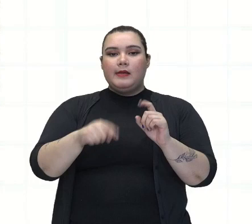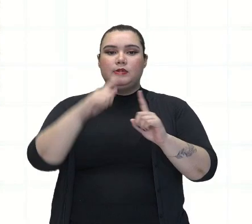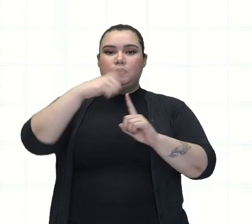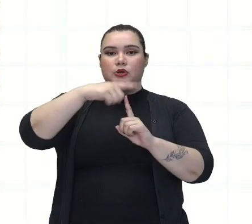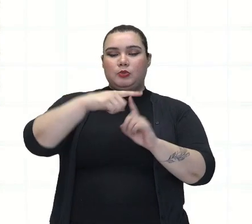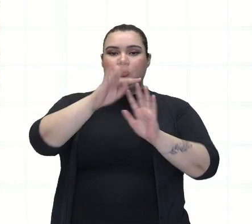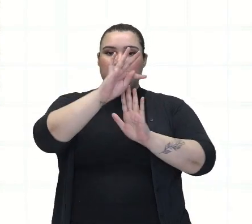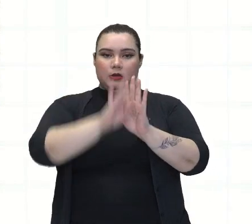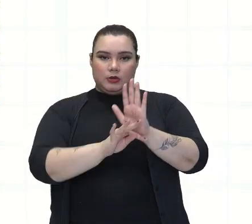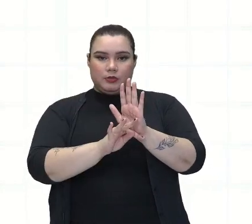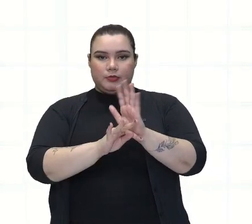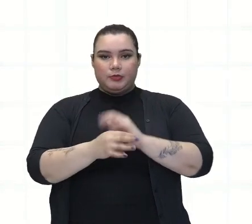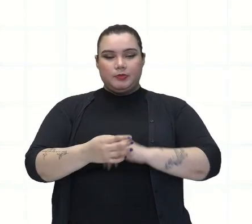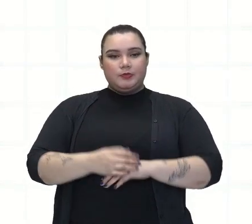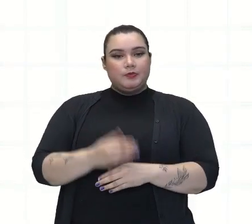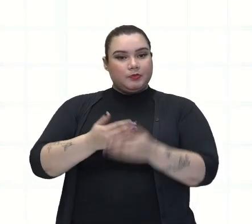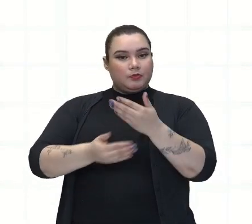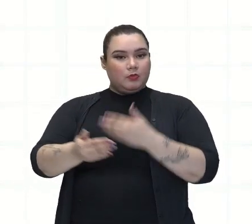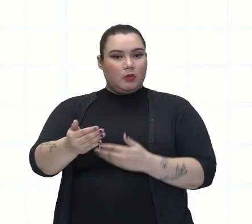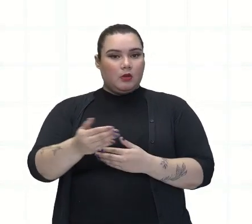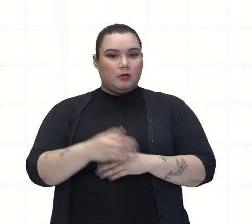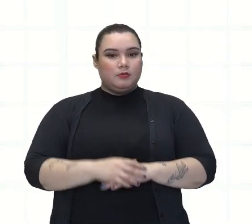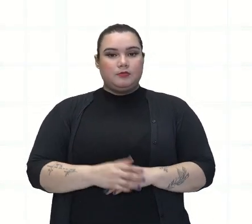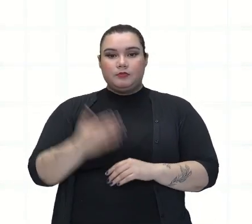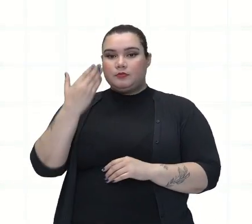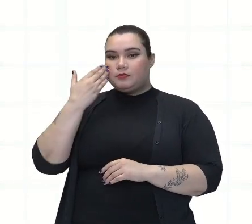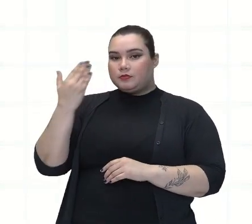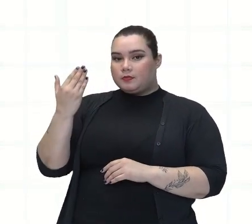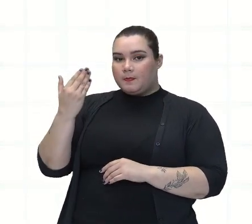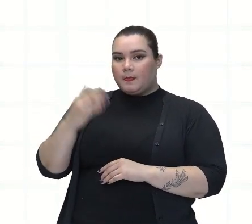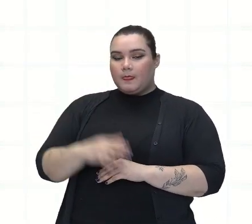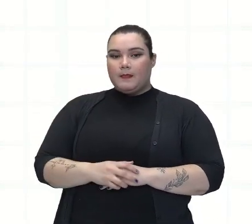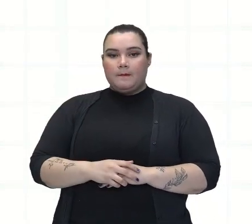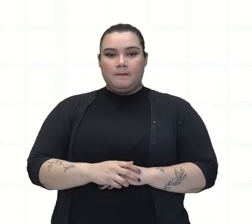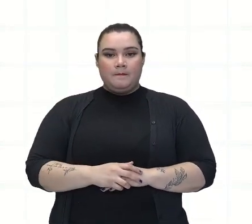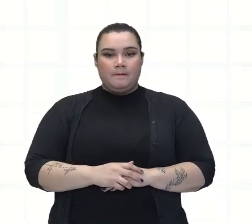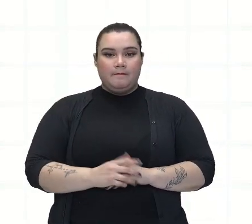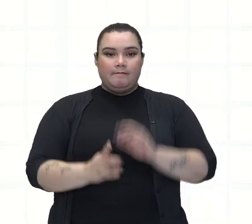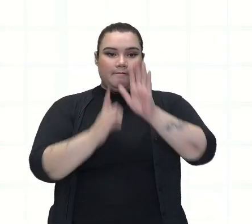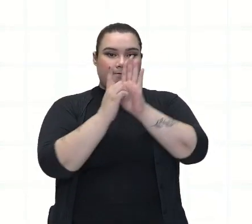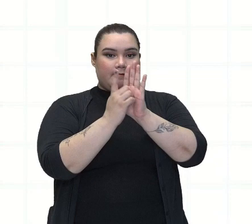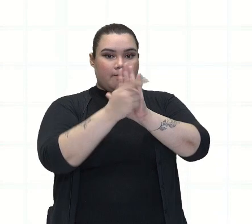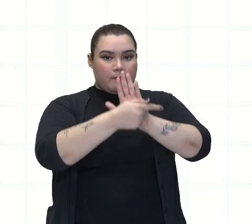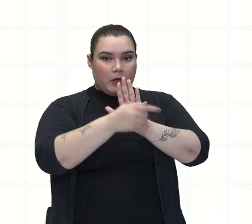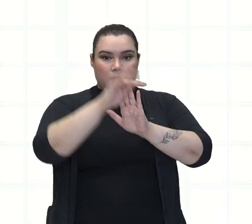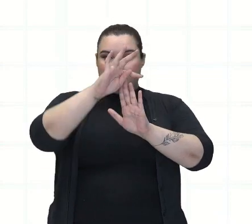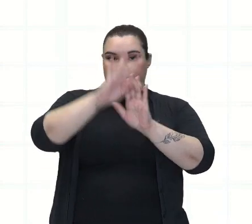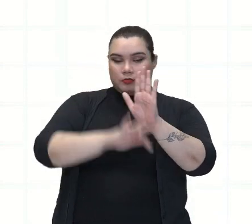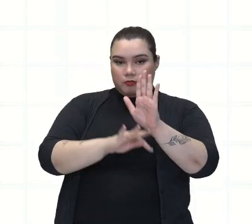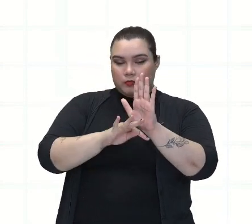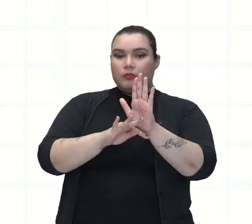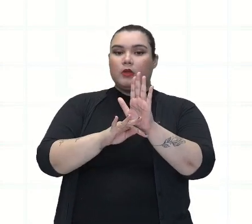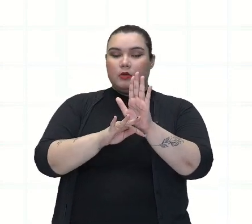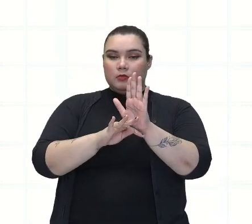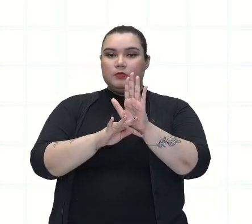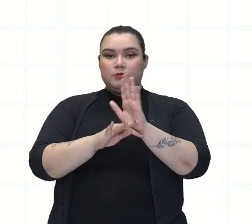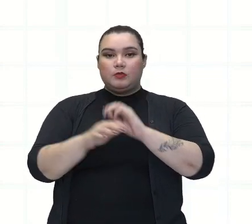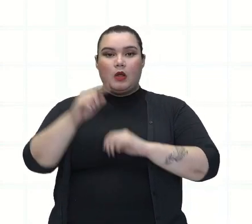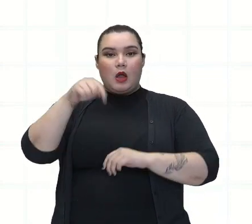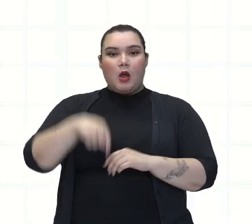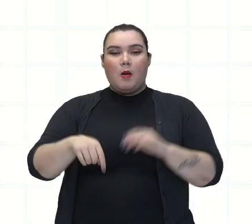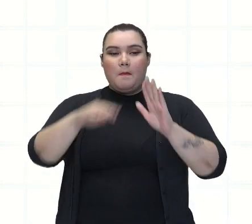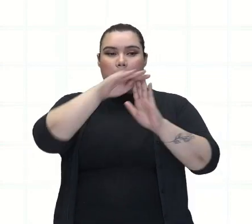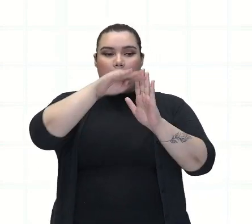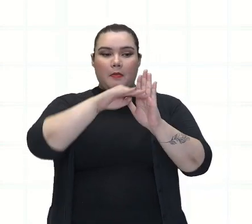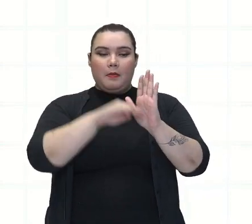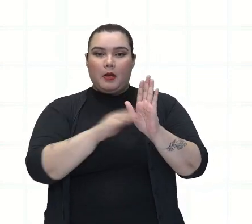gênero. Prossigamos. Temos aqui, ó, neste texto de gênero receita, nós chamamos